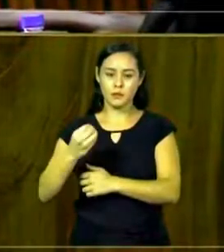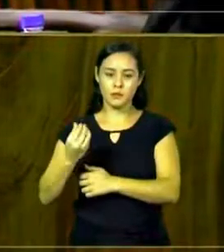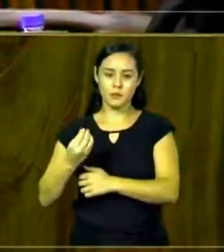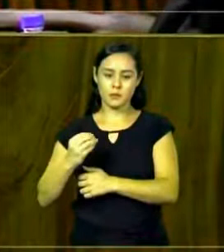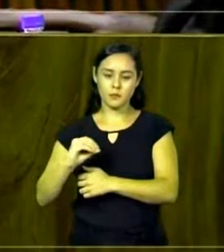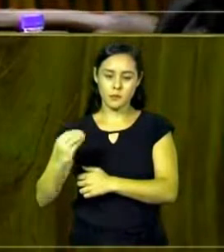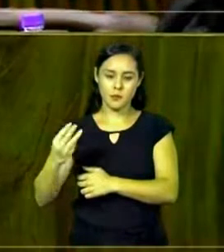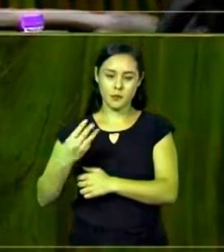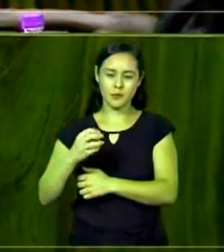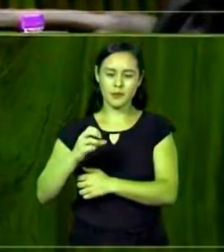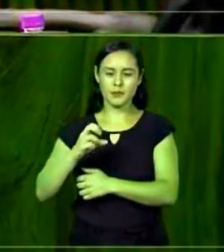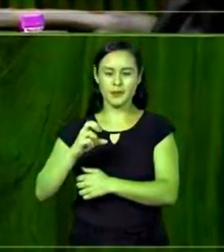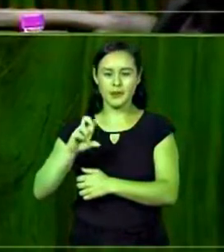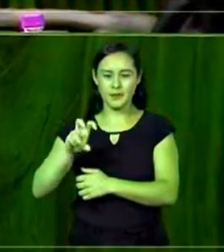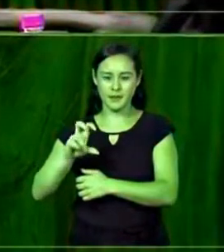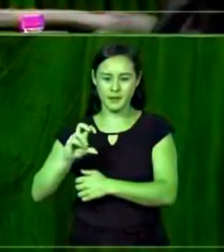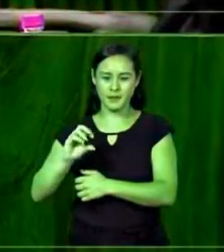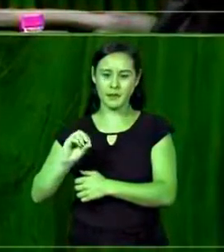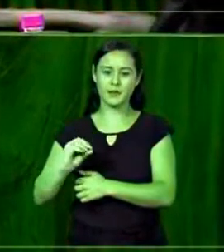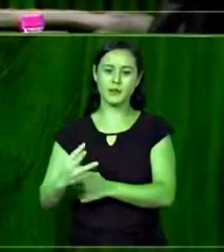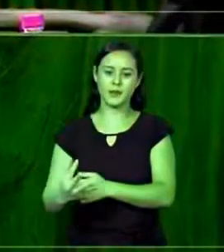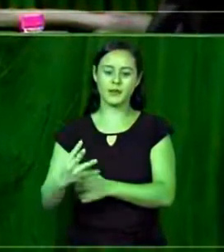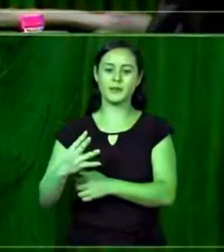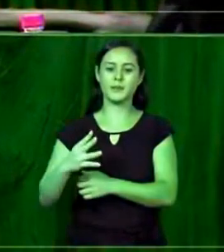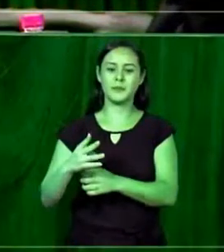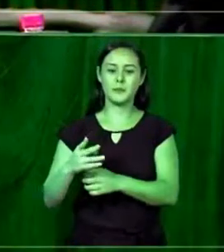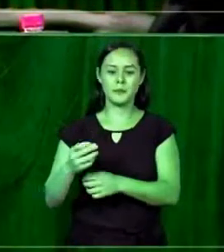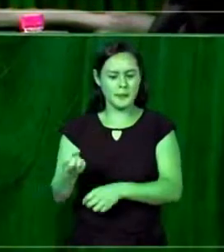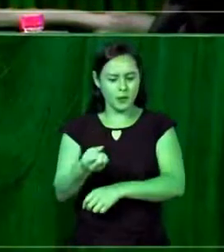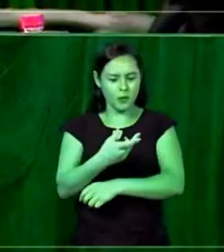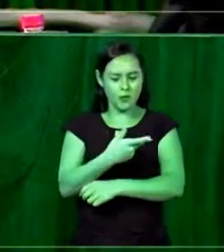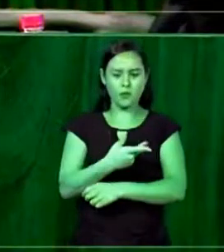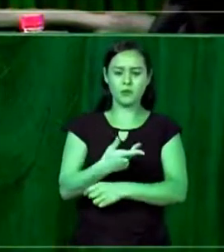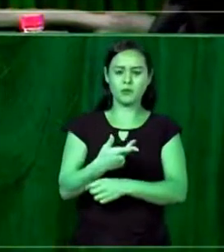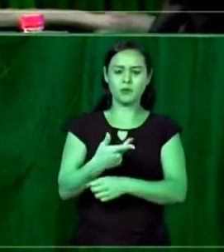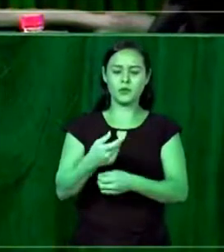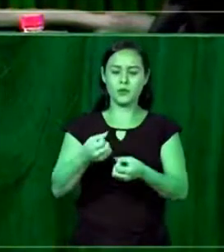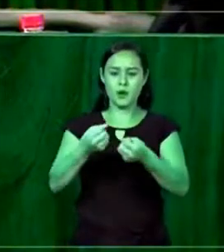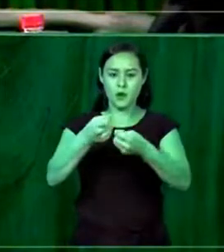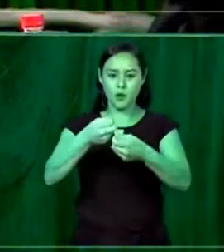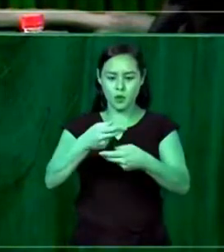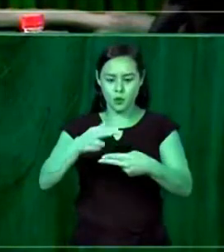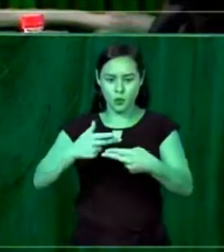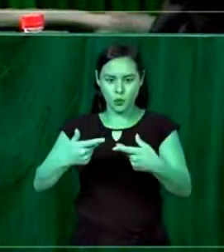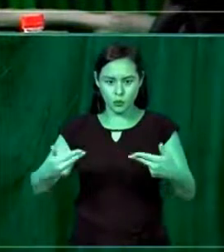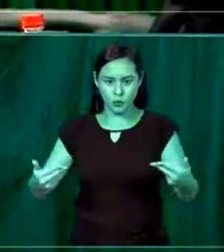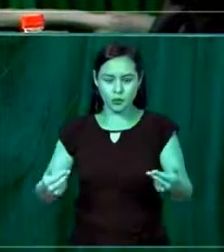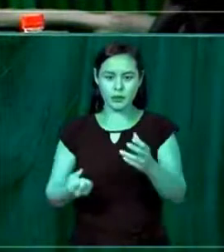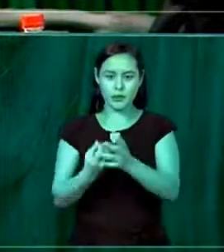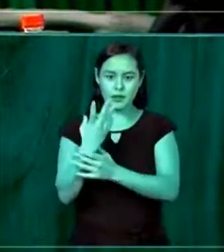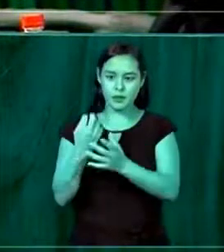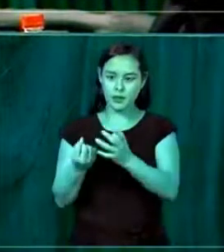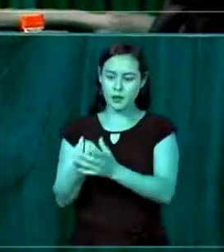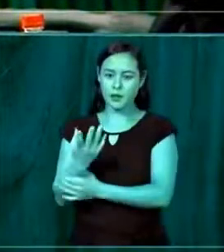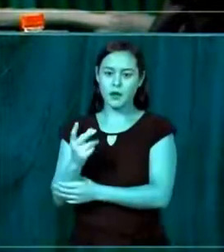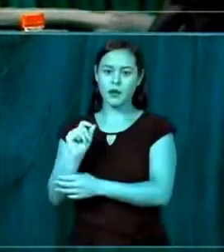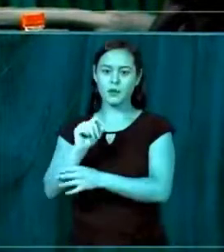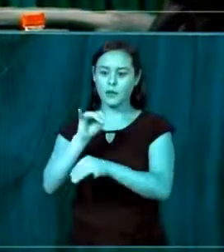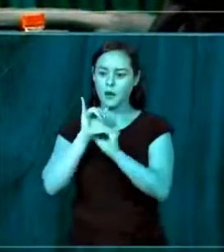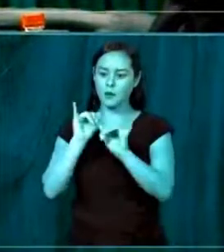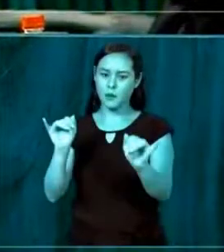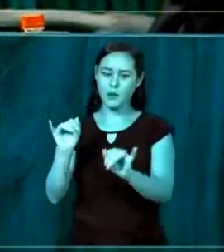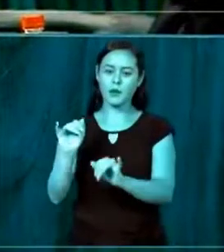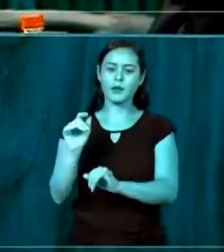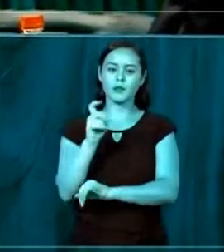9.504/97, novas roupagens têm sido escolhidas para conferir maior credibilidade a mensagens de cunho